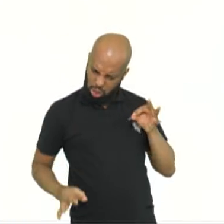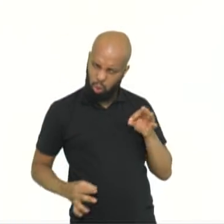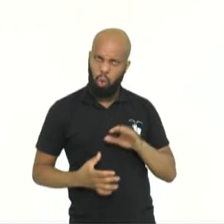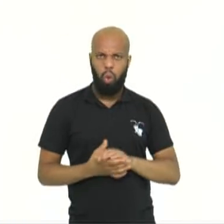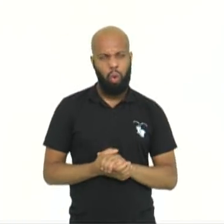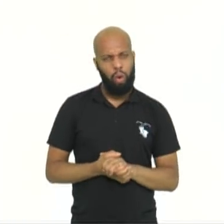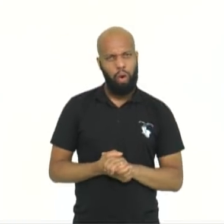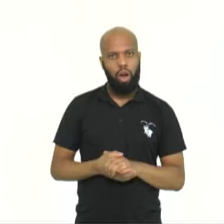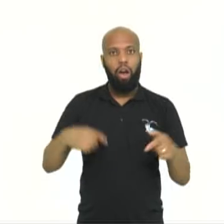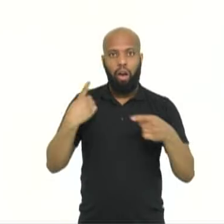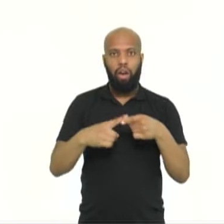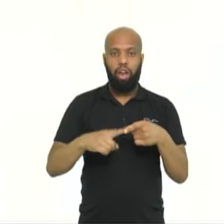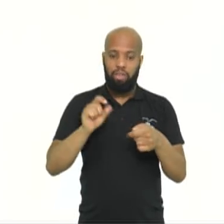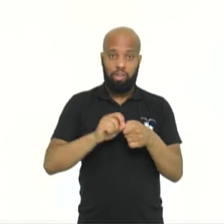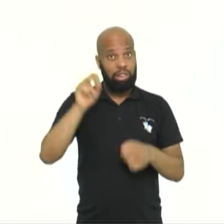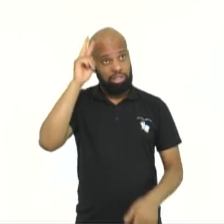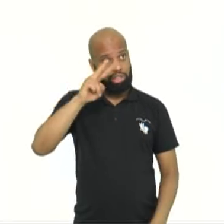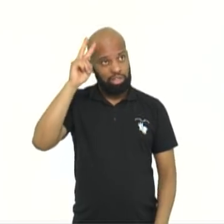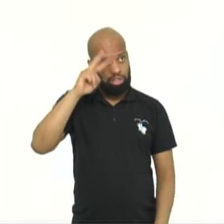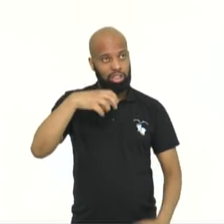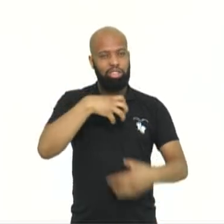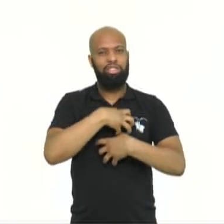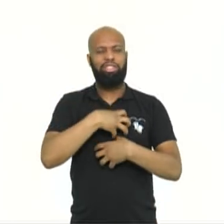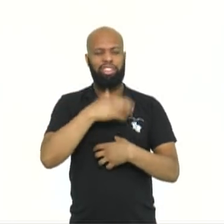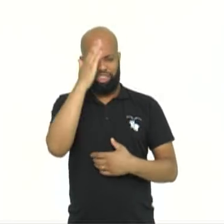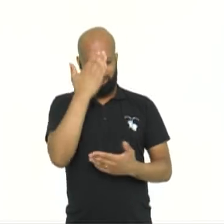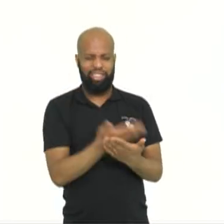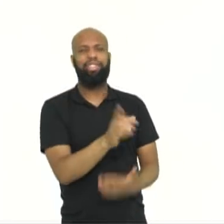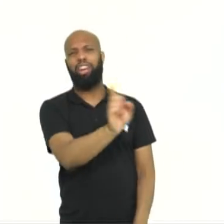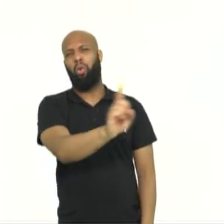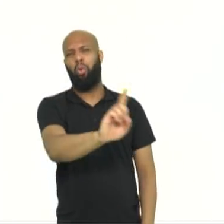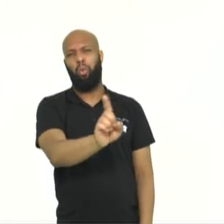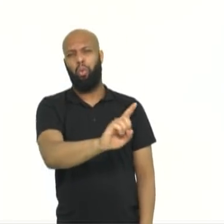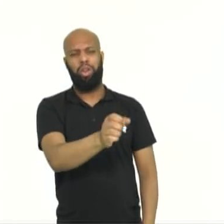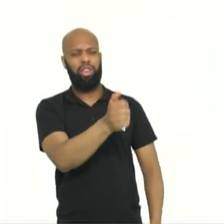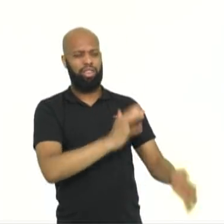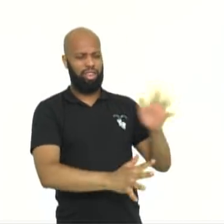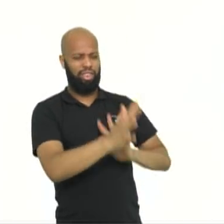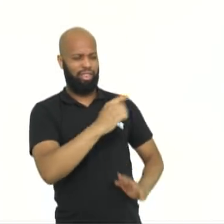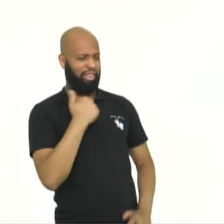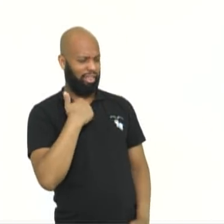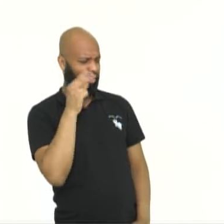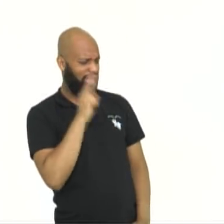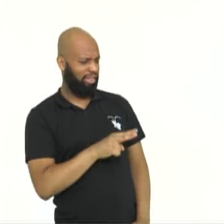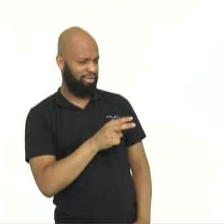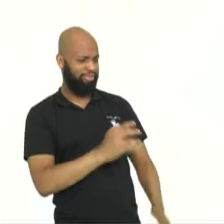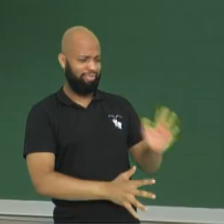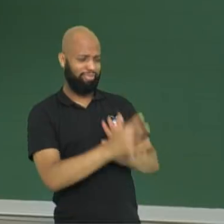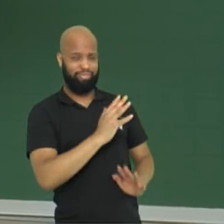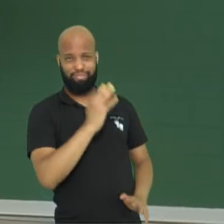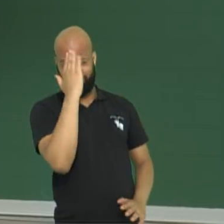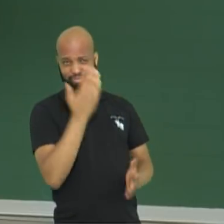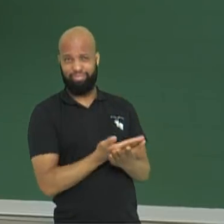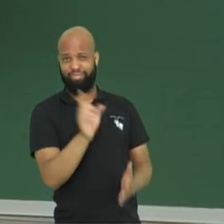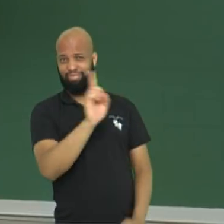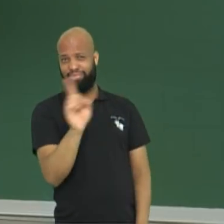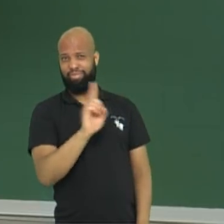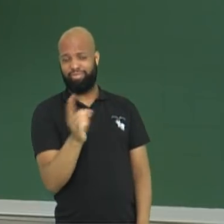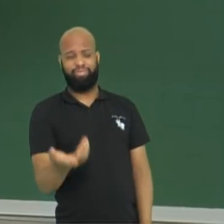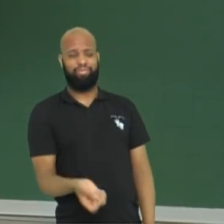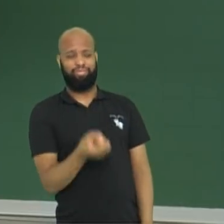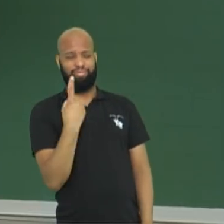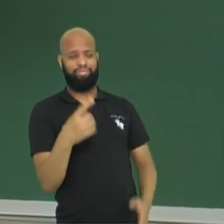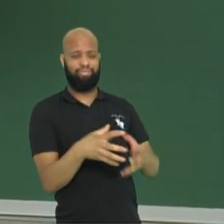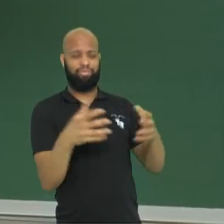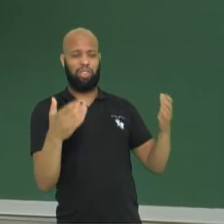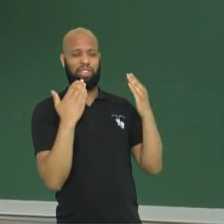a ponto de deixar essa história desacreditada por quem ouve. Então, muita coisa ali foi contada e as pessoas passam